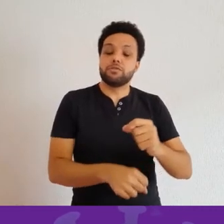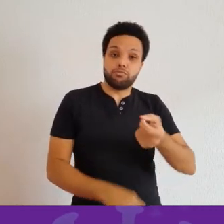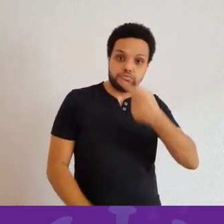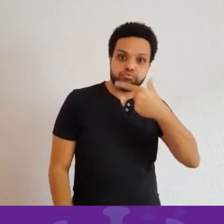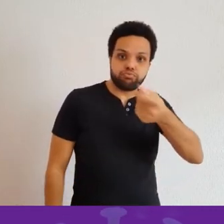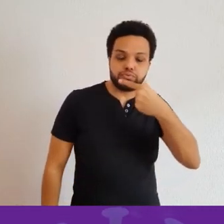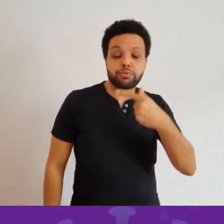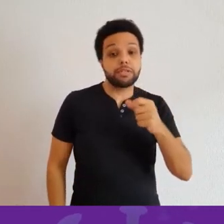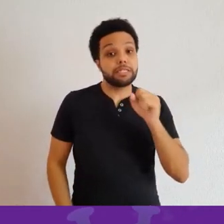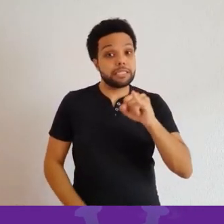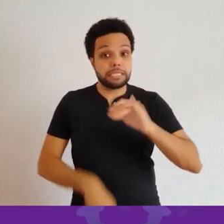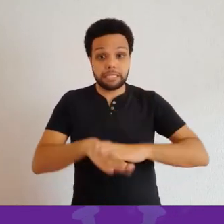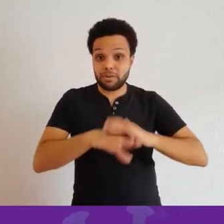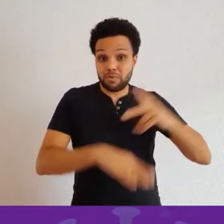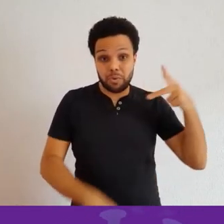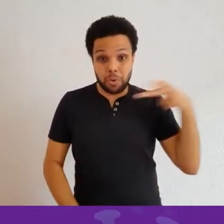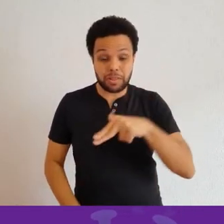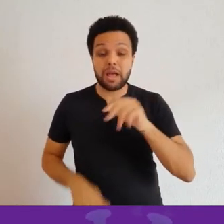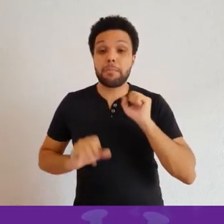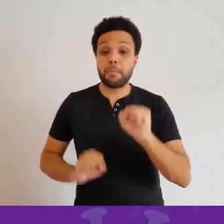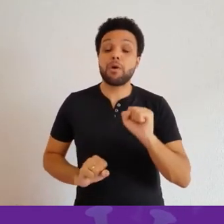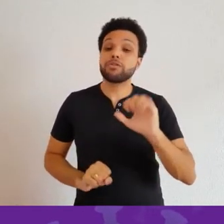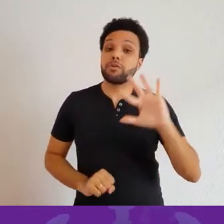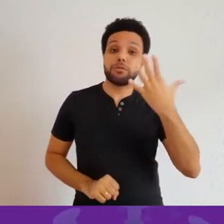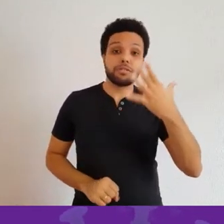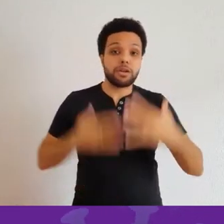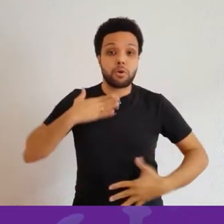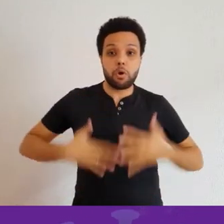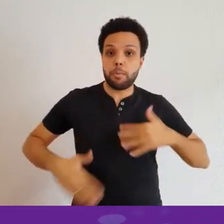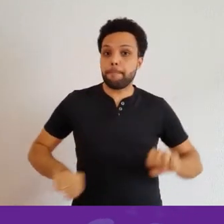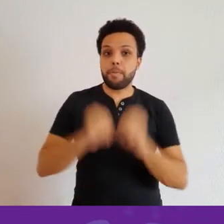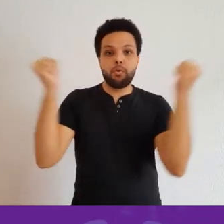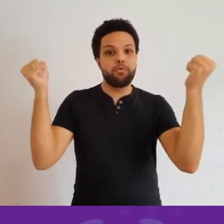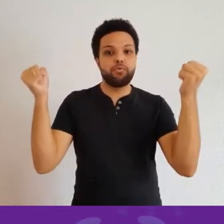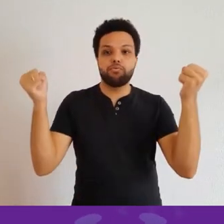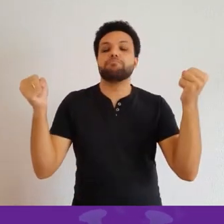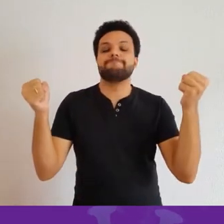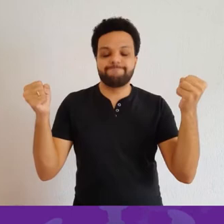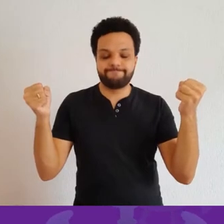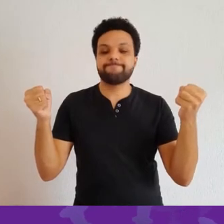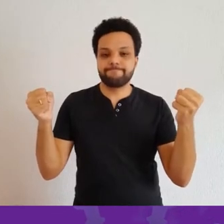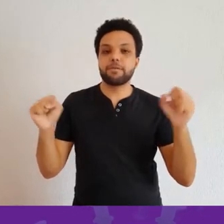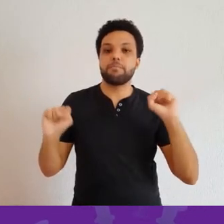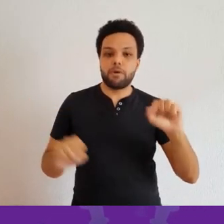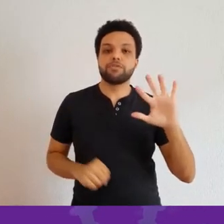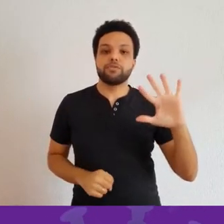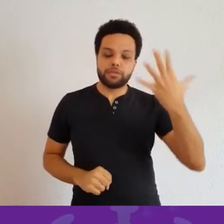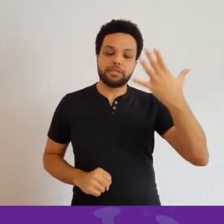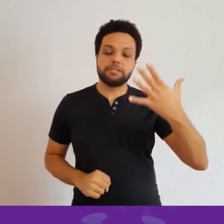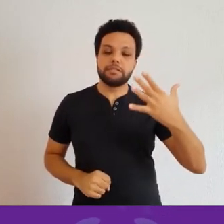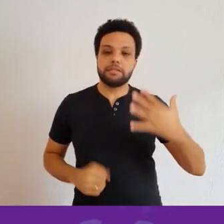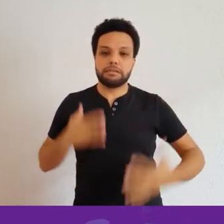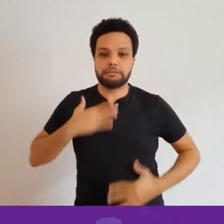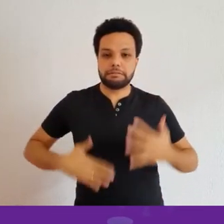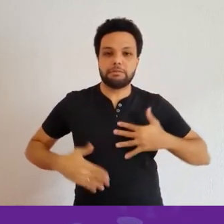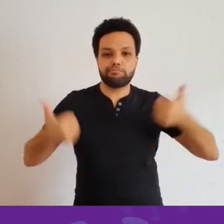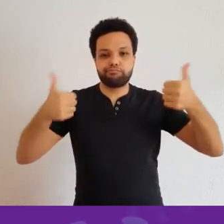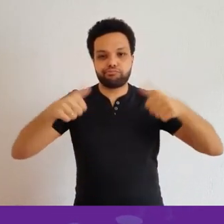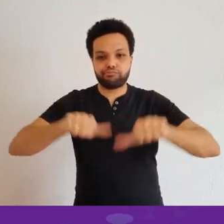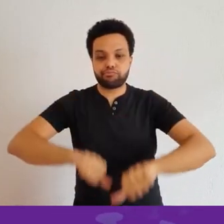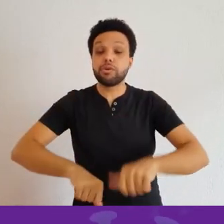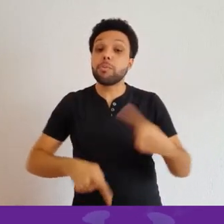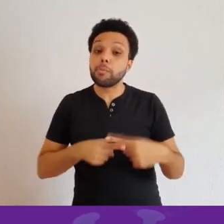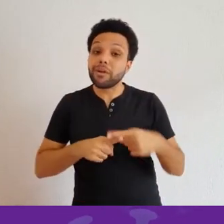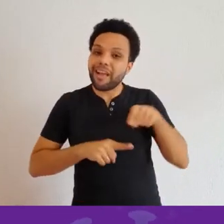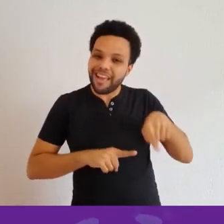e dose mais alta a suspensão abrupta pode fazer com que o organismo é sinta mal